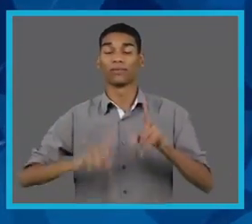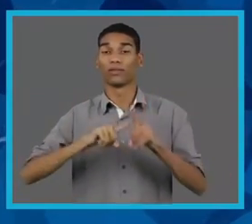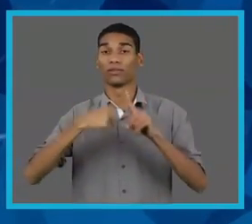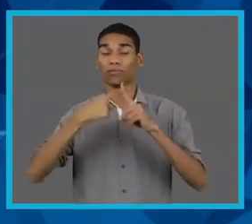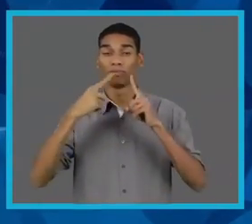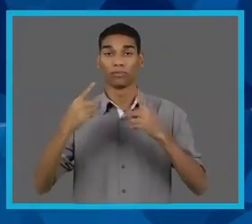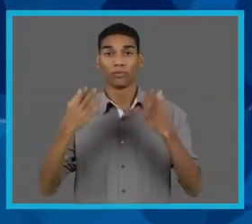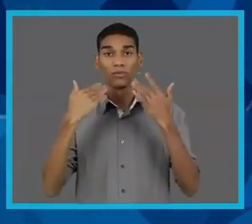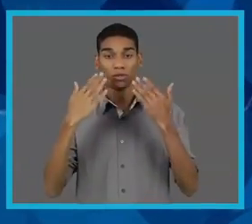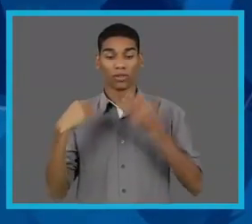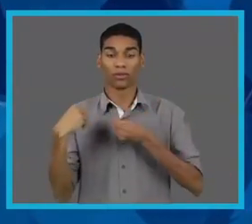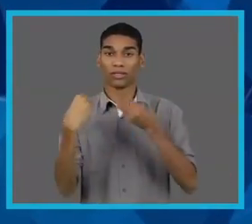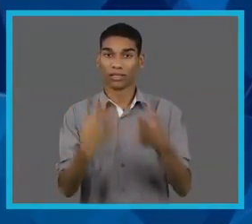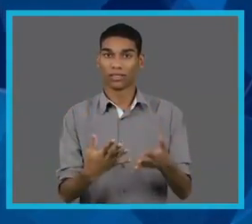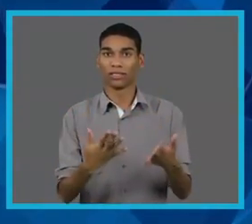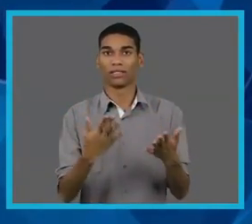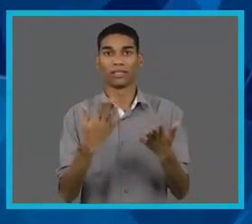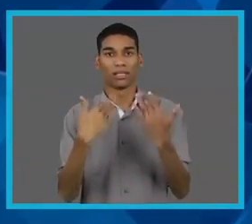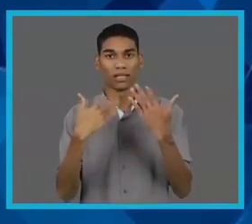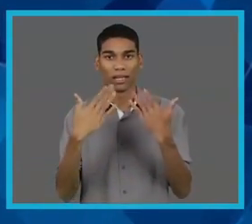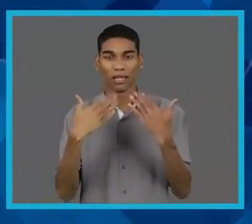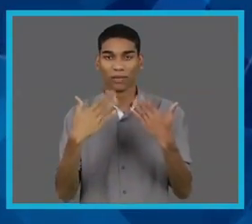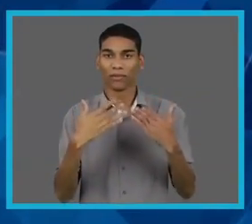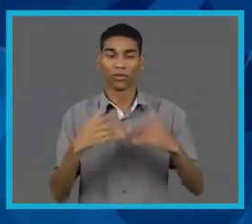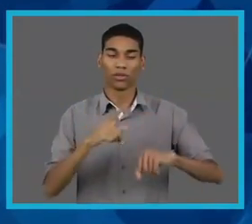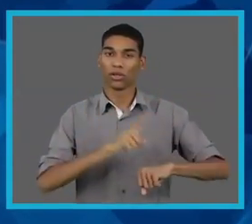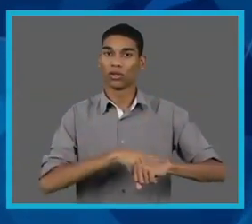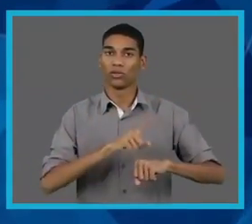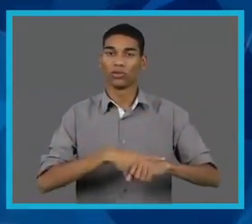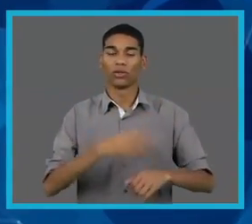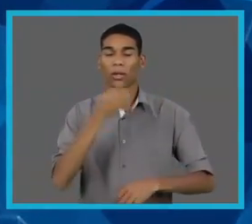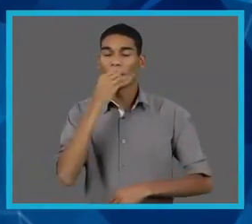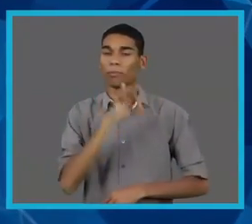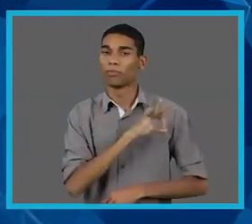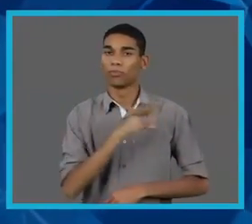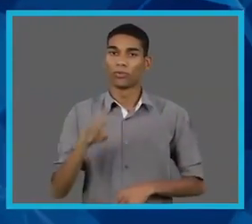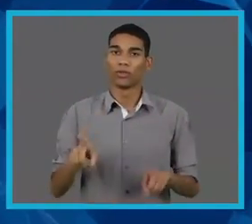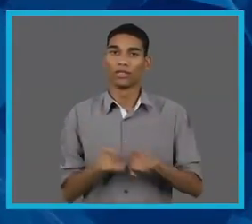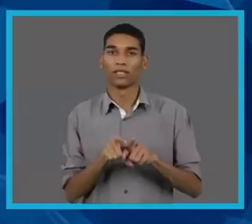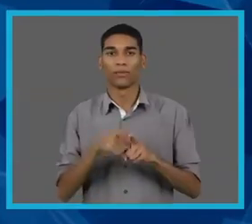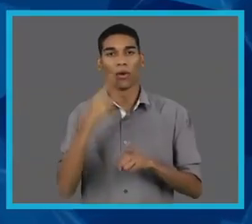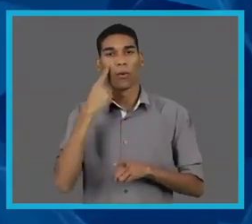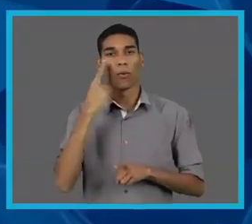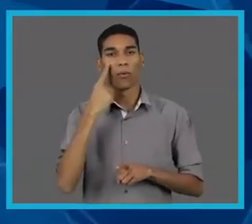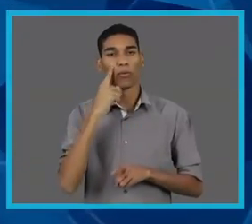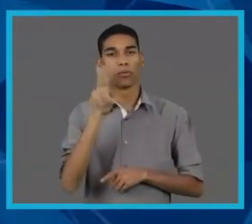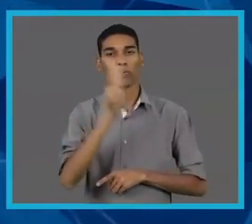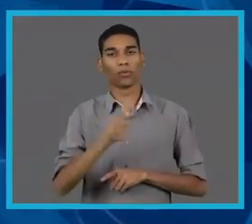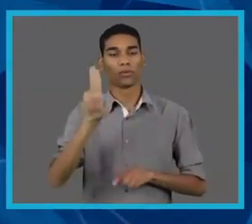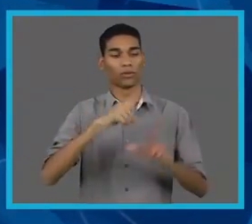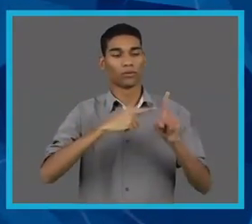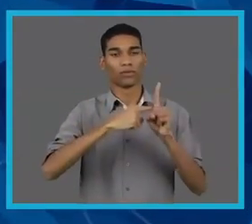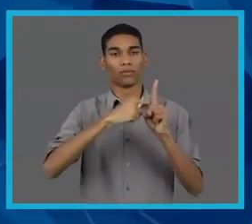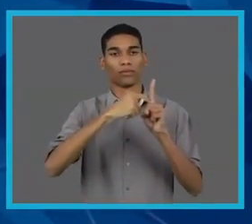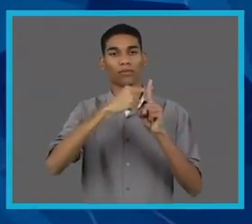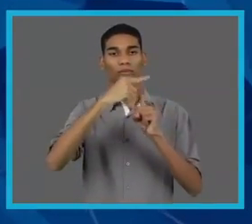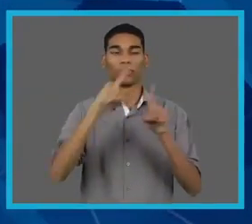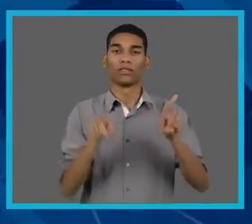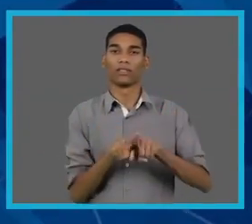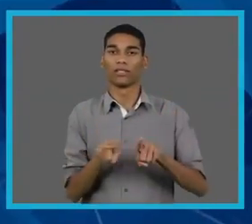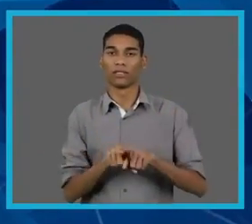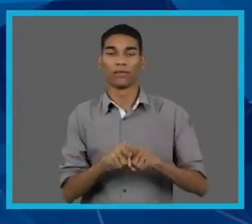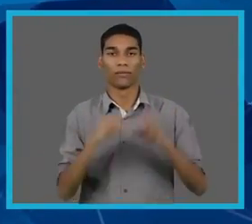com a alimentação. Ofereça alimentos nas horas mais frescas do dia. Use medidores para ter o controle leiteiro